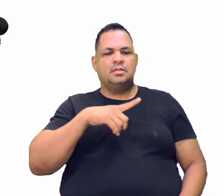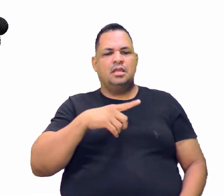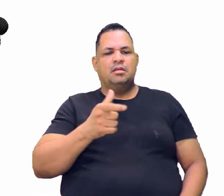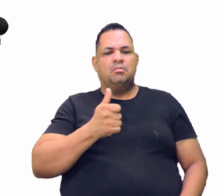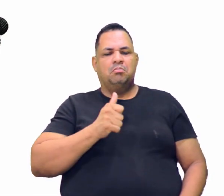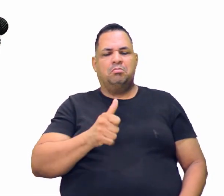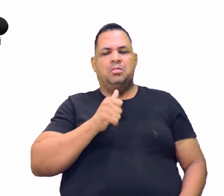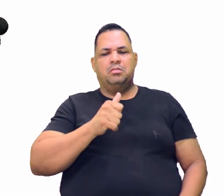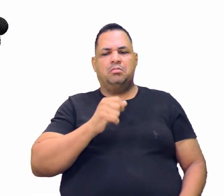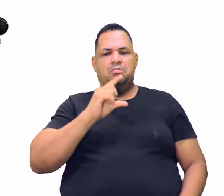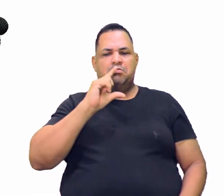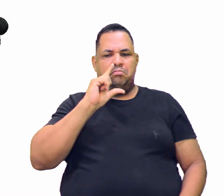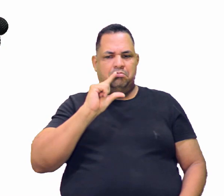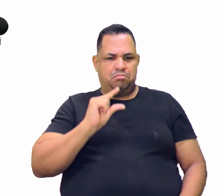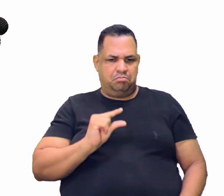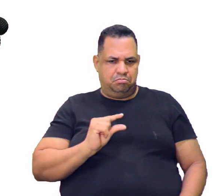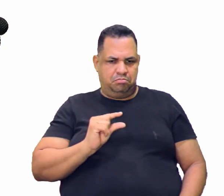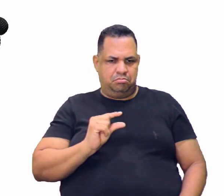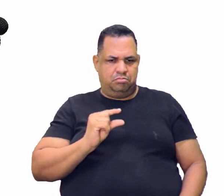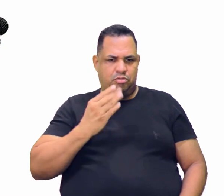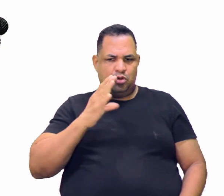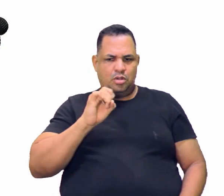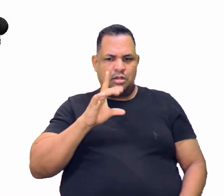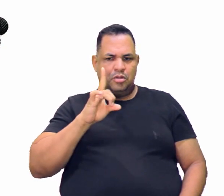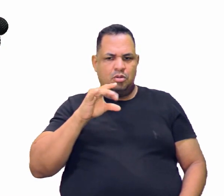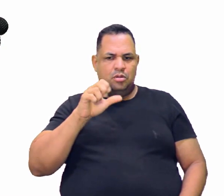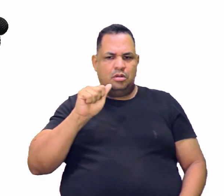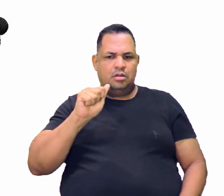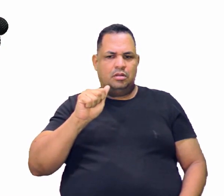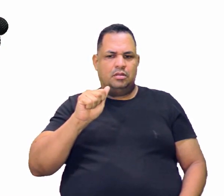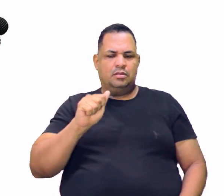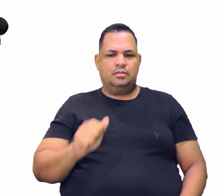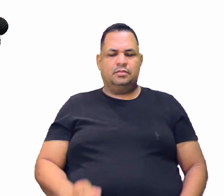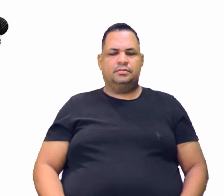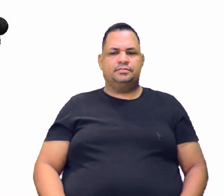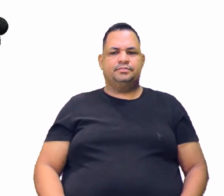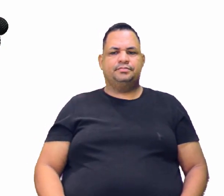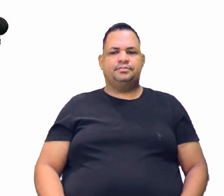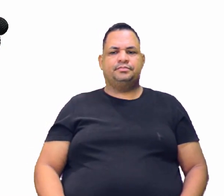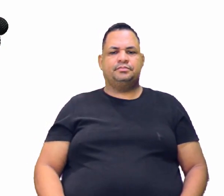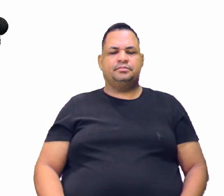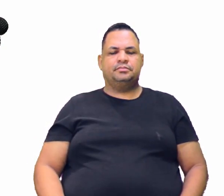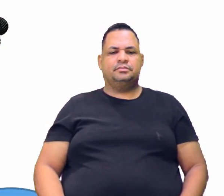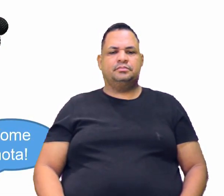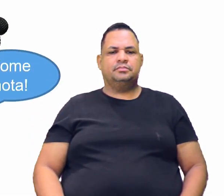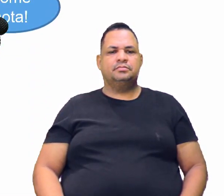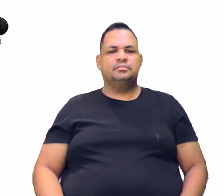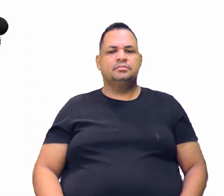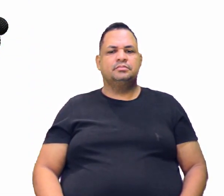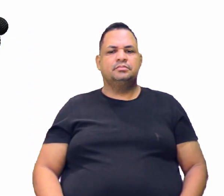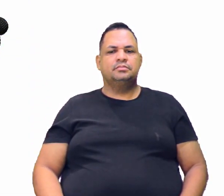bebido menos Coca-Cola. Beleza? Então, vamos lá.